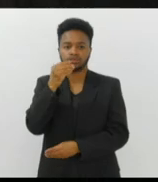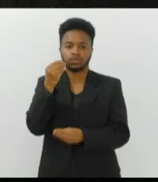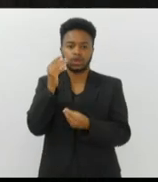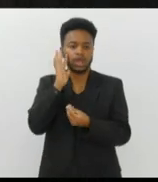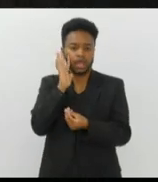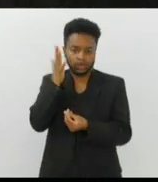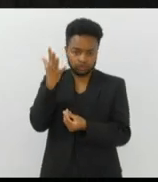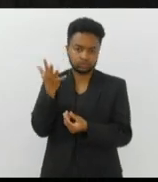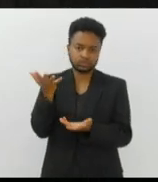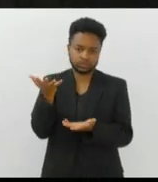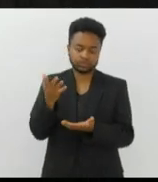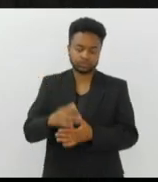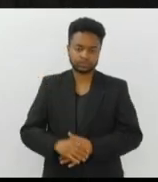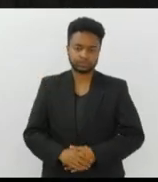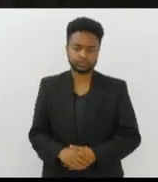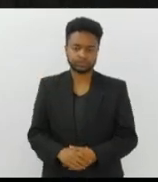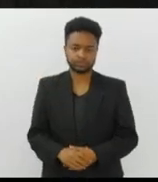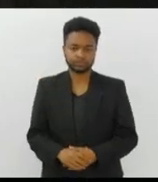solução,